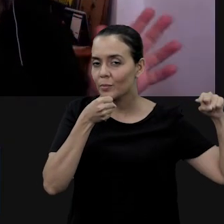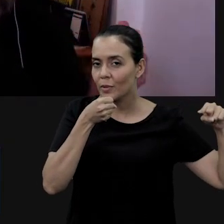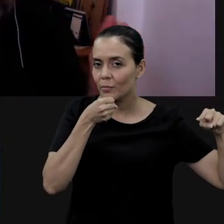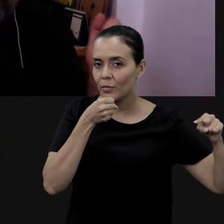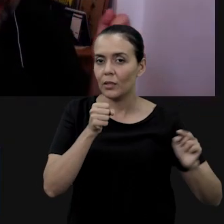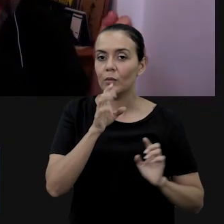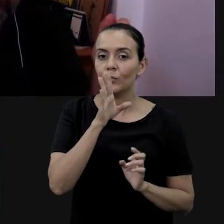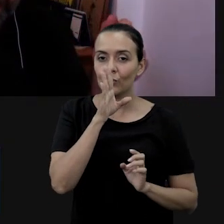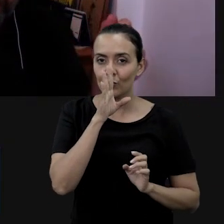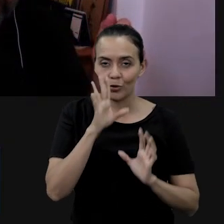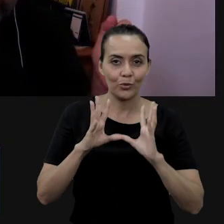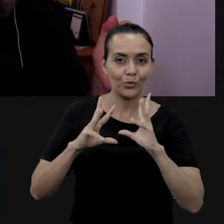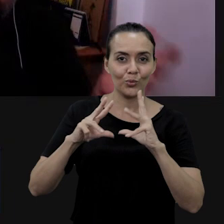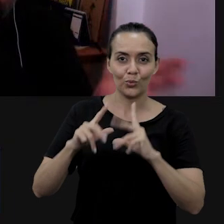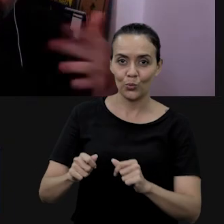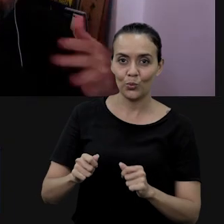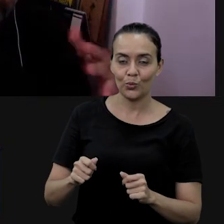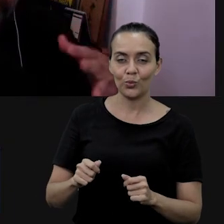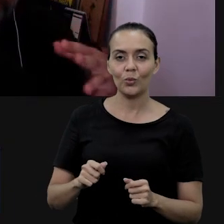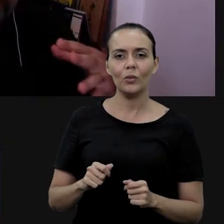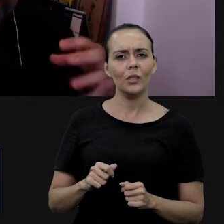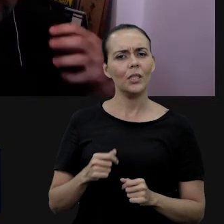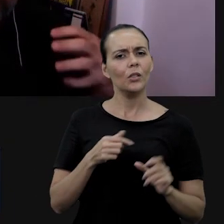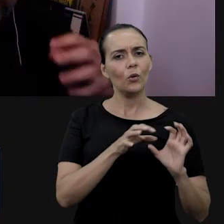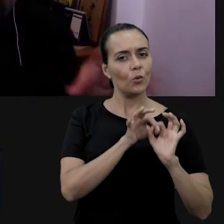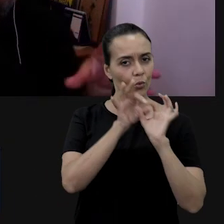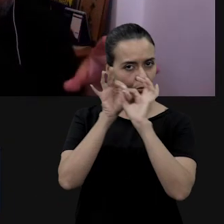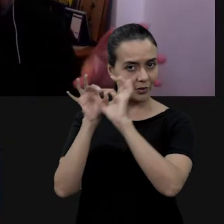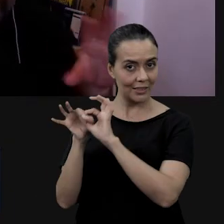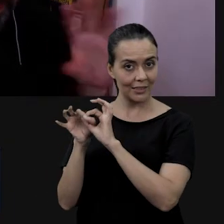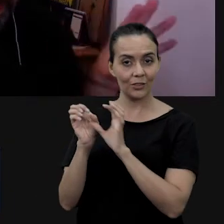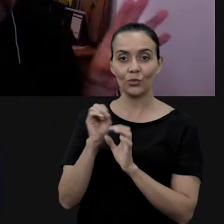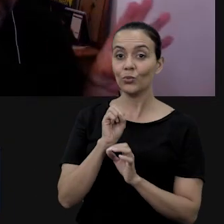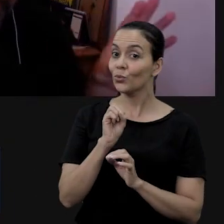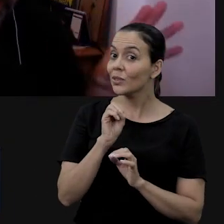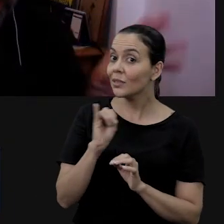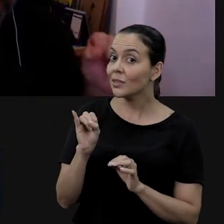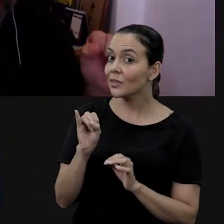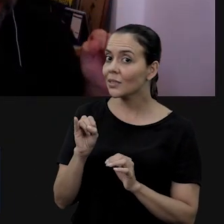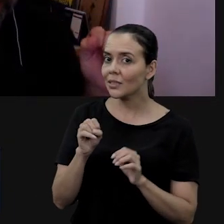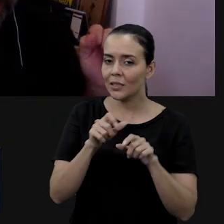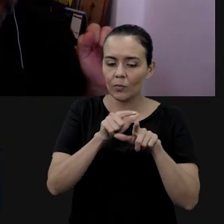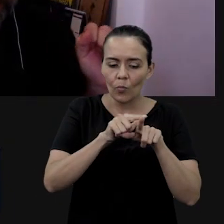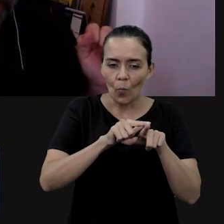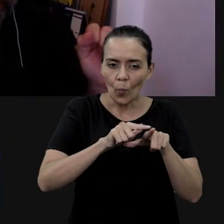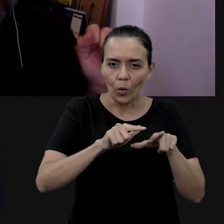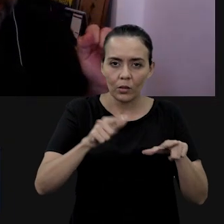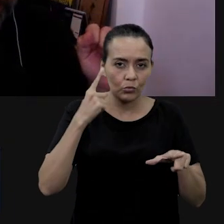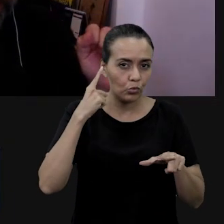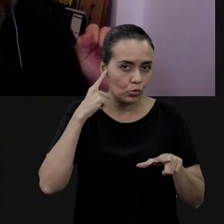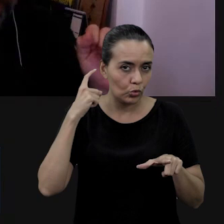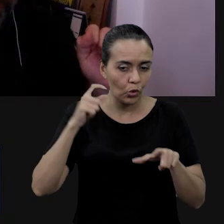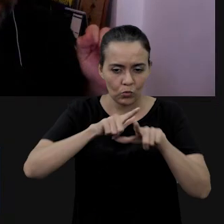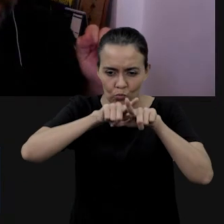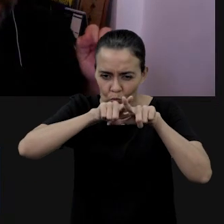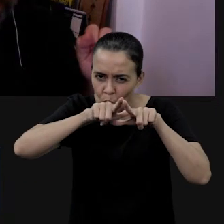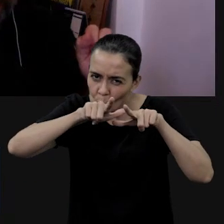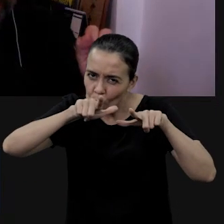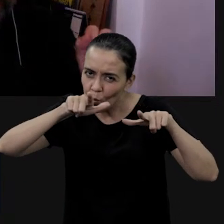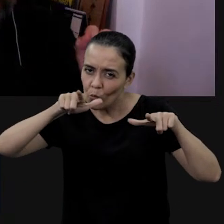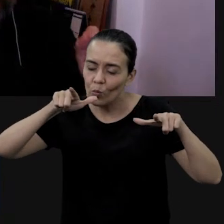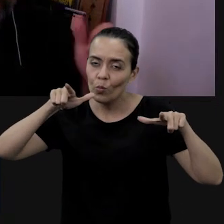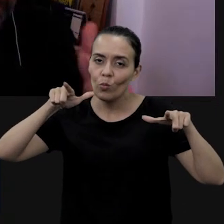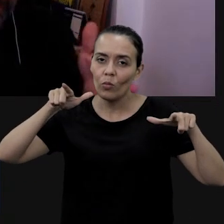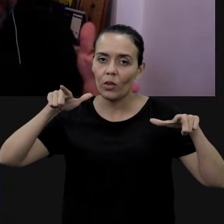timbre. E, e o nosso contexto, se a gente purifica muito o som,